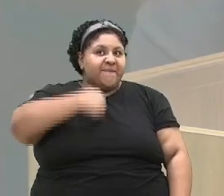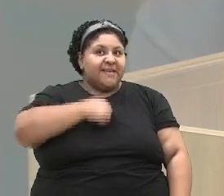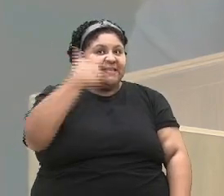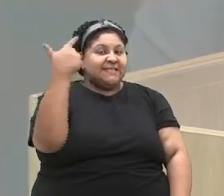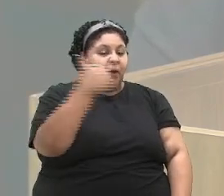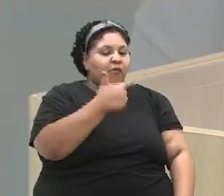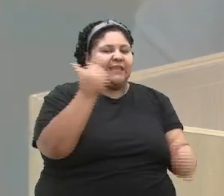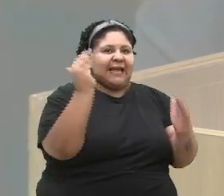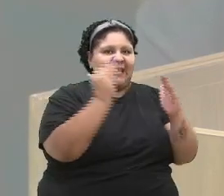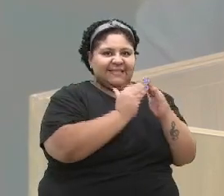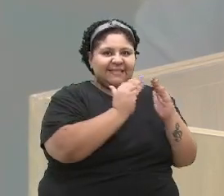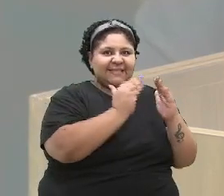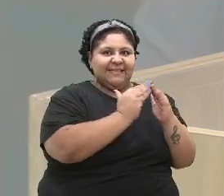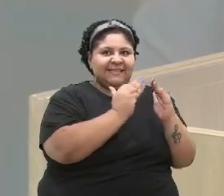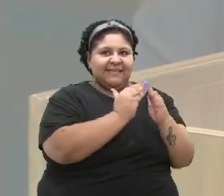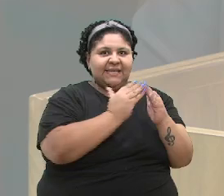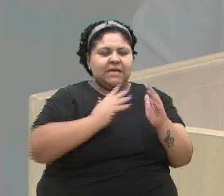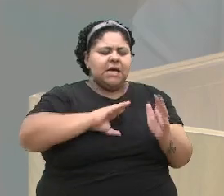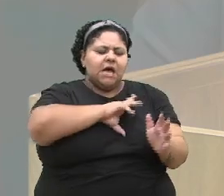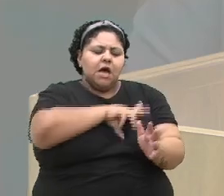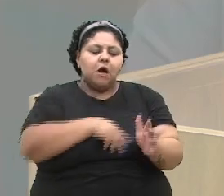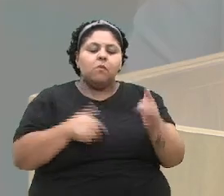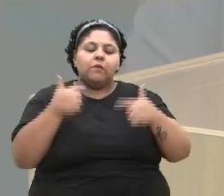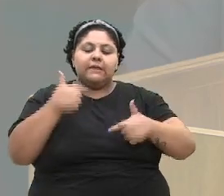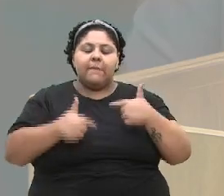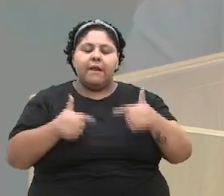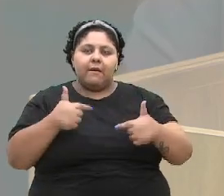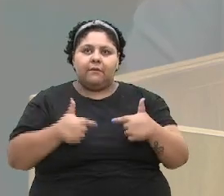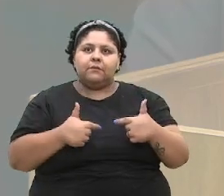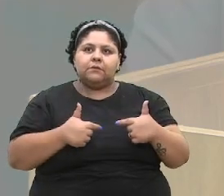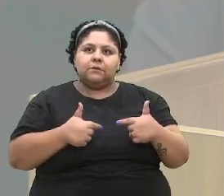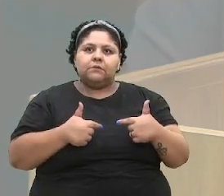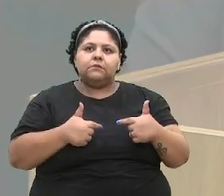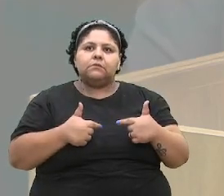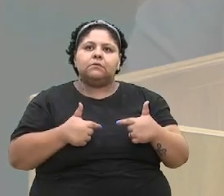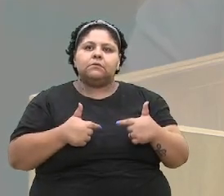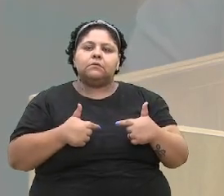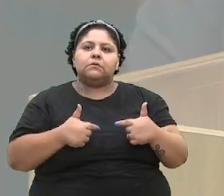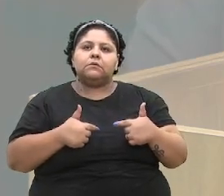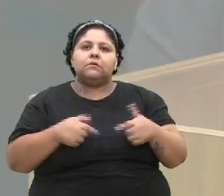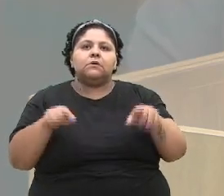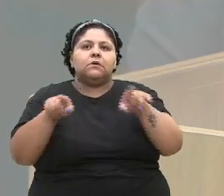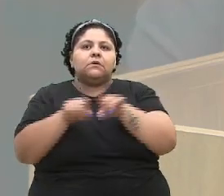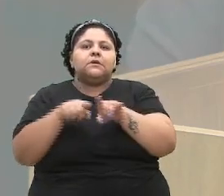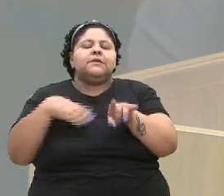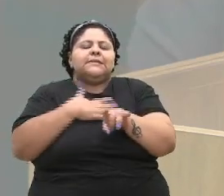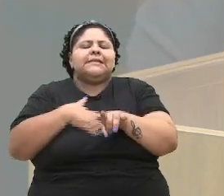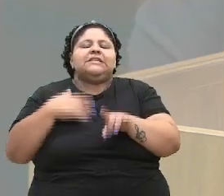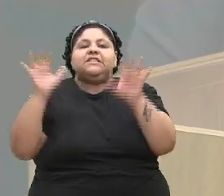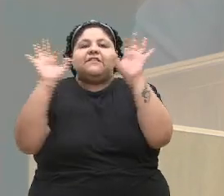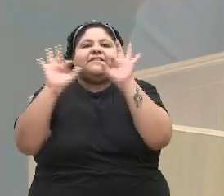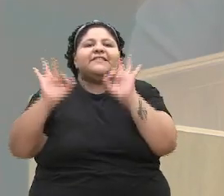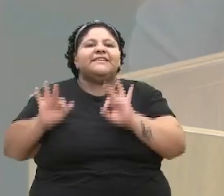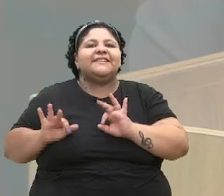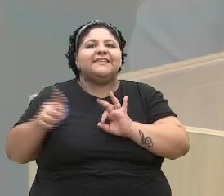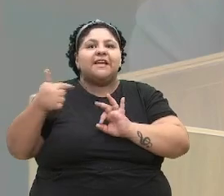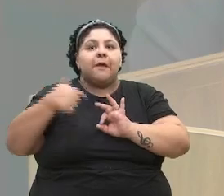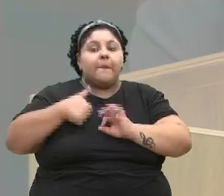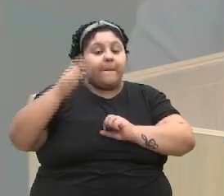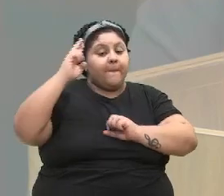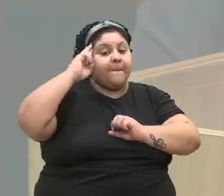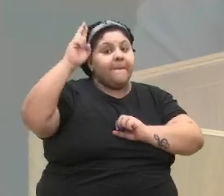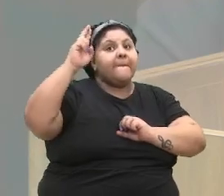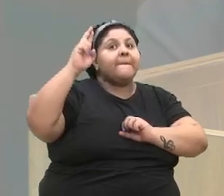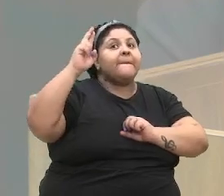casa. Amo trabalhar lá e isso me deixa muito feliz. Minhas chefes são